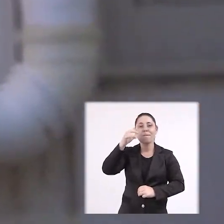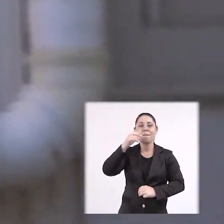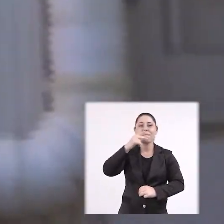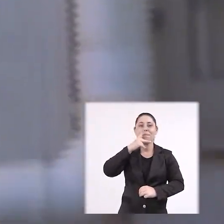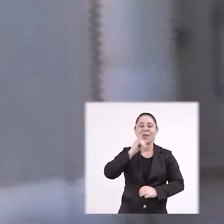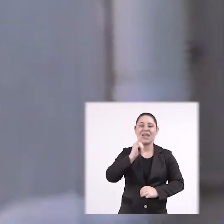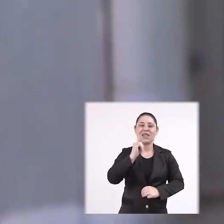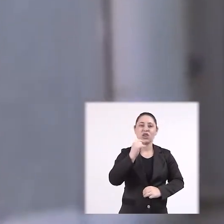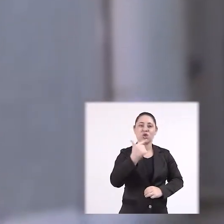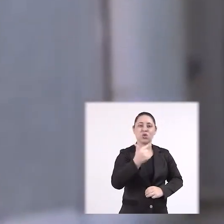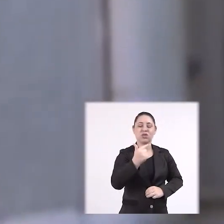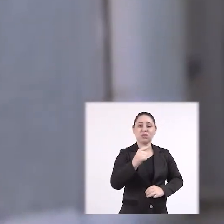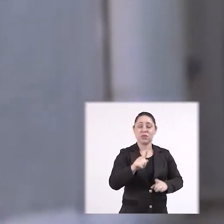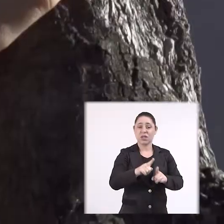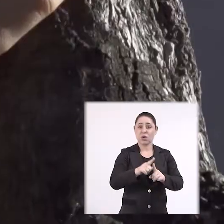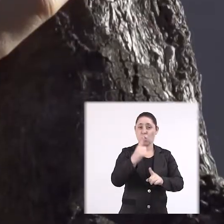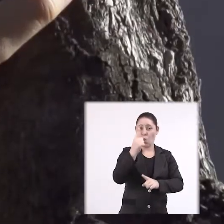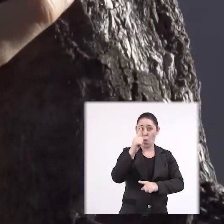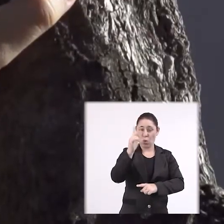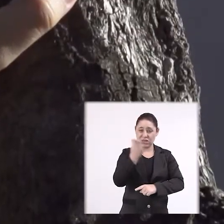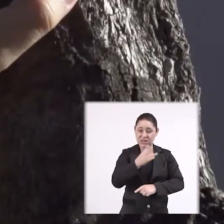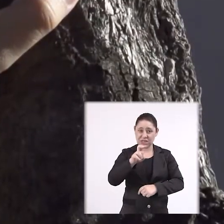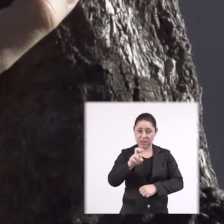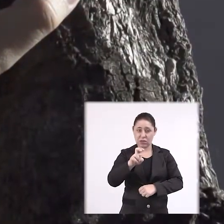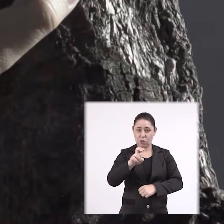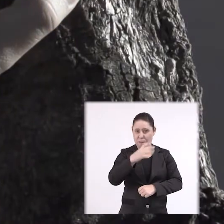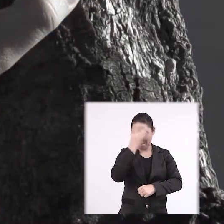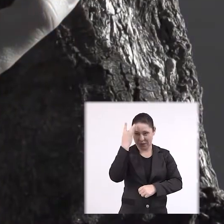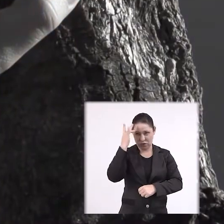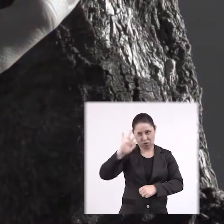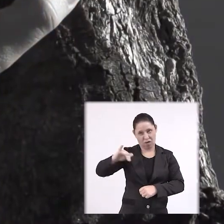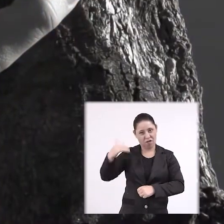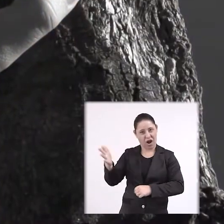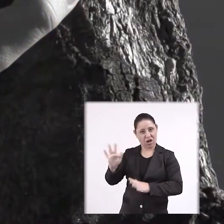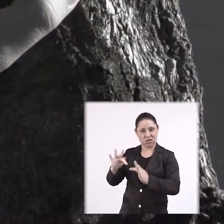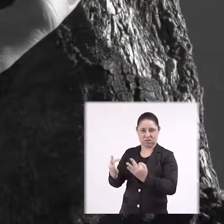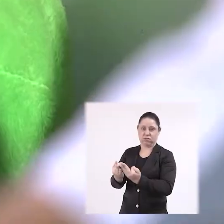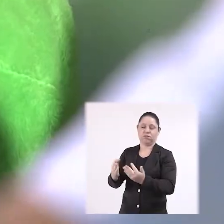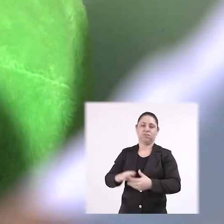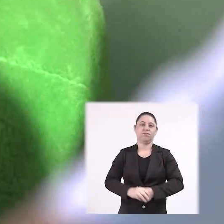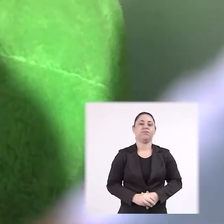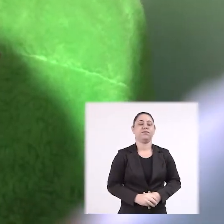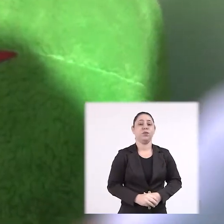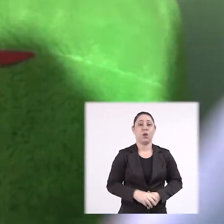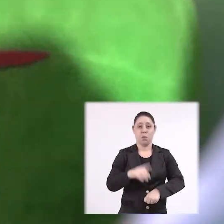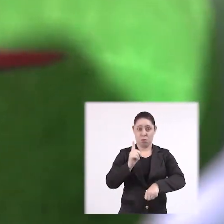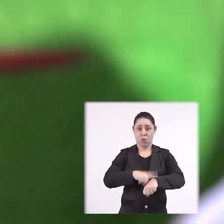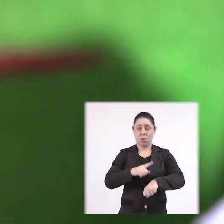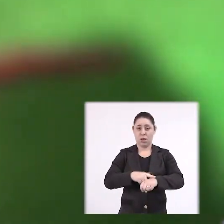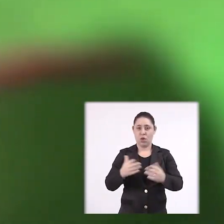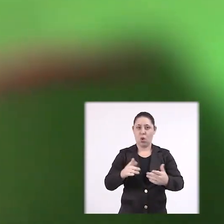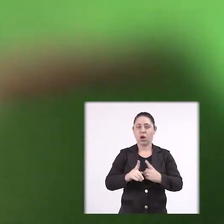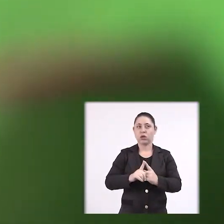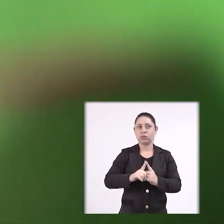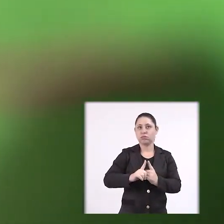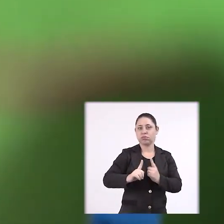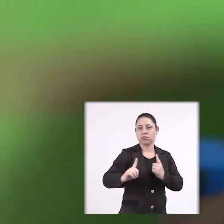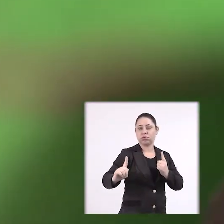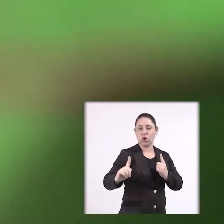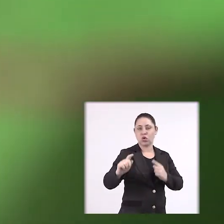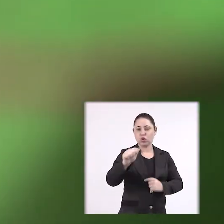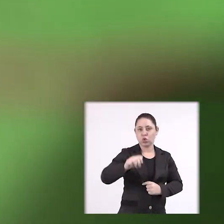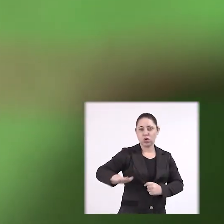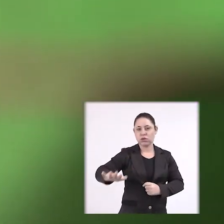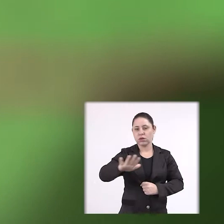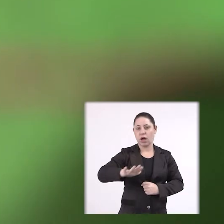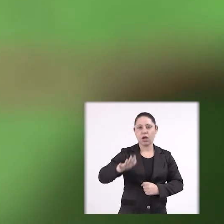Apenas 1/5 dos abusos é praticado por pessoa fora da família. Com o momento atual de distanciamento